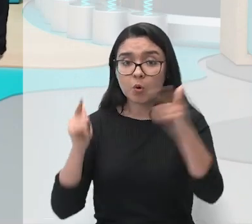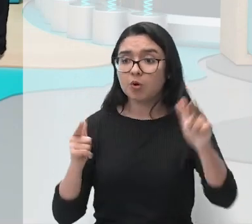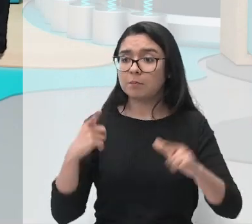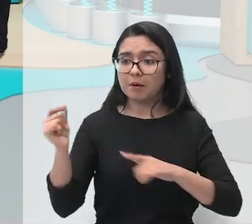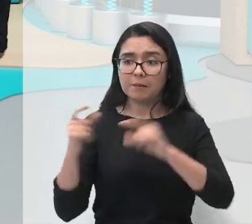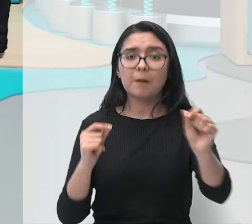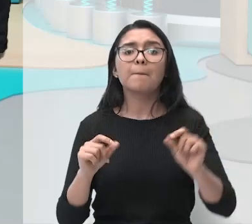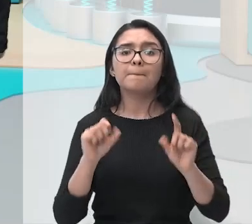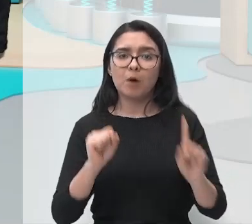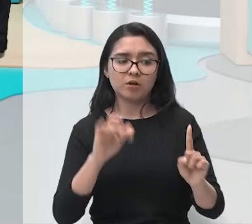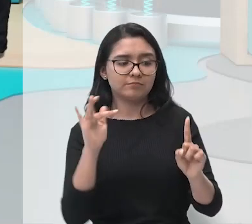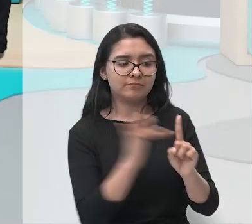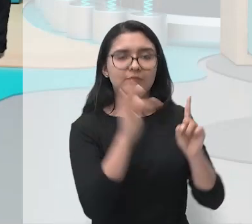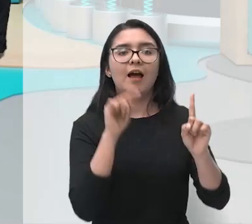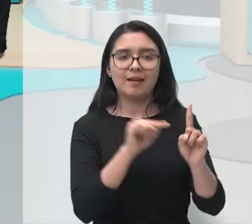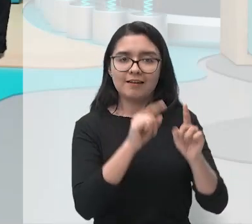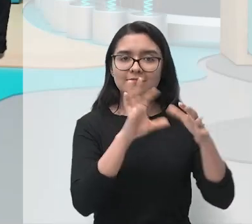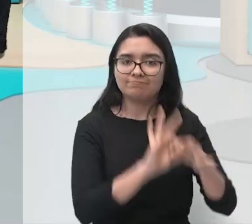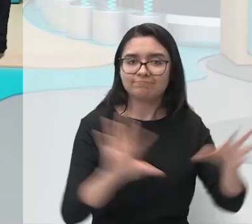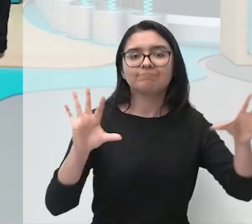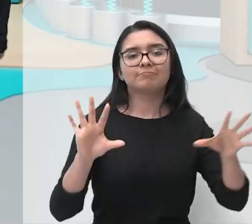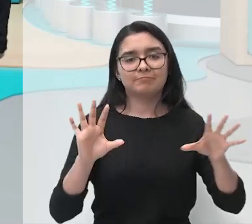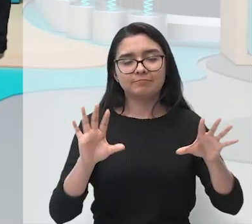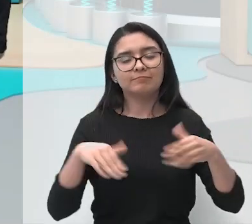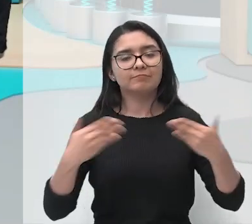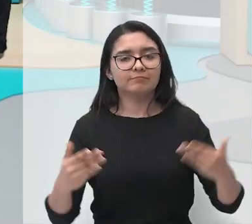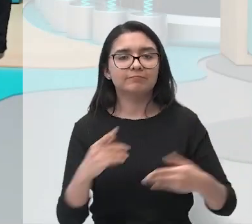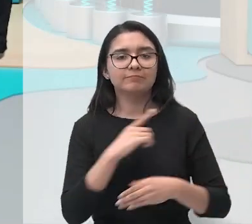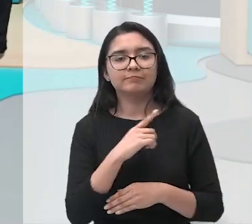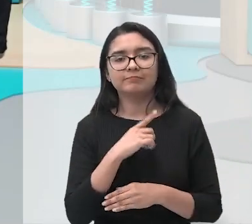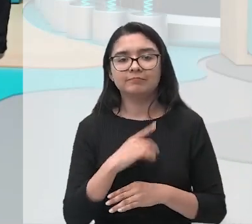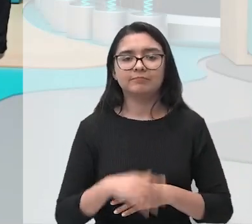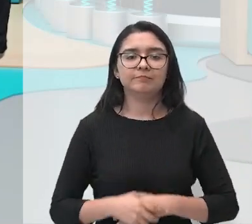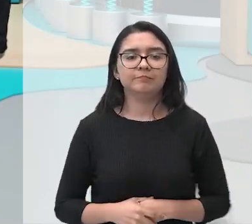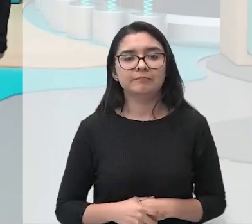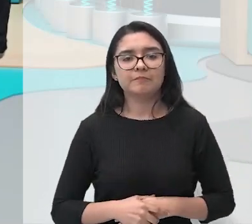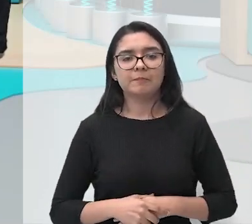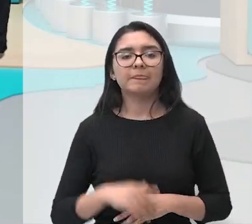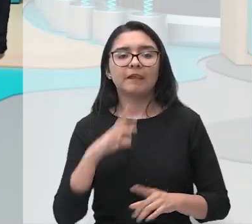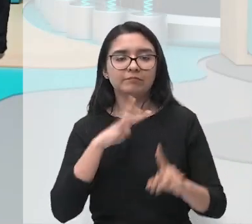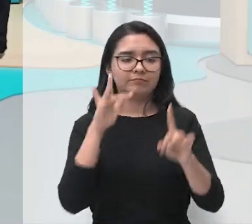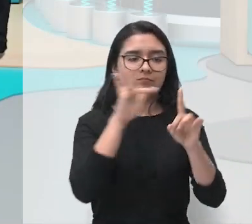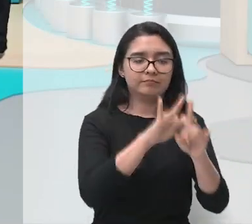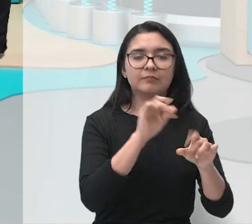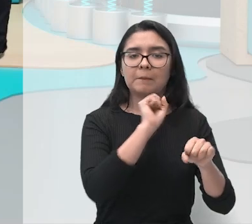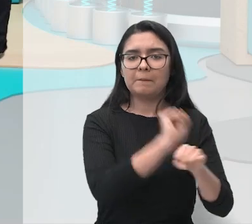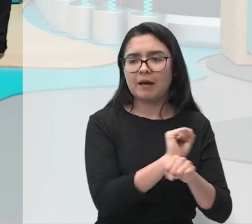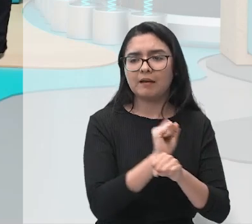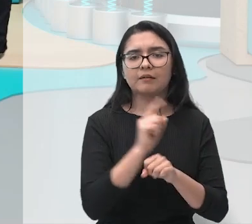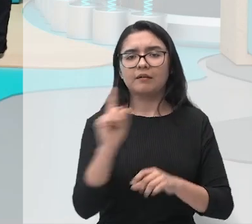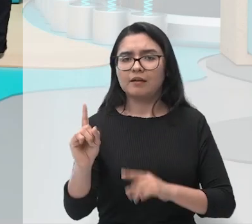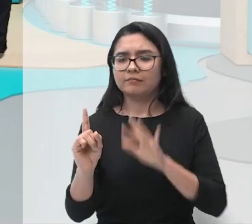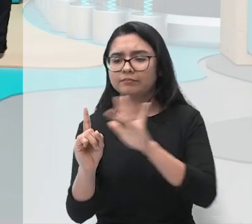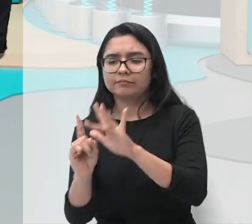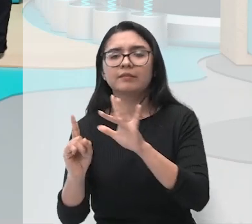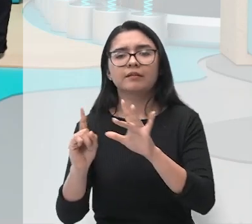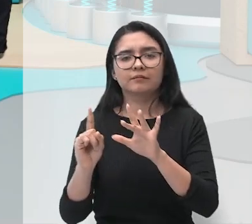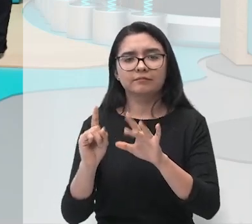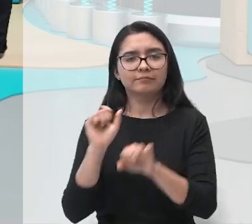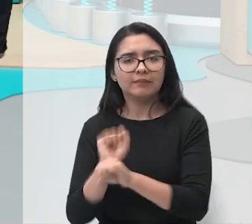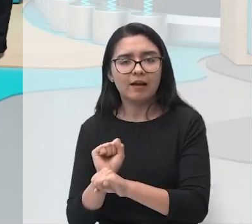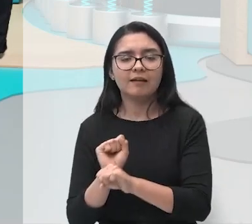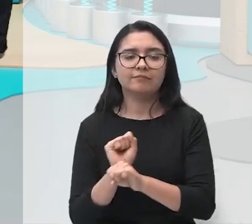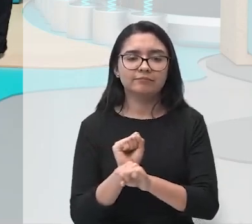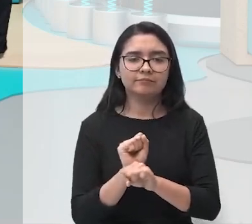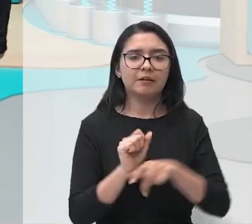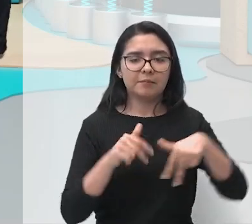fugindo podem descolar. Então, pode ser um looping eterno aí, você colando, descolando, colando e a galera